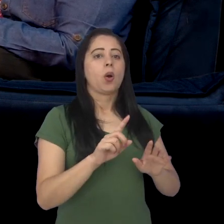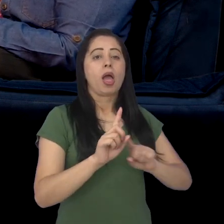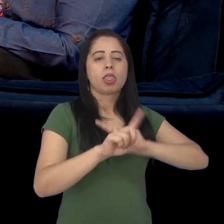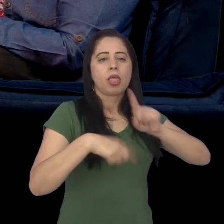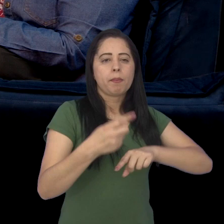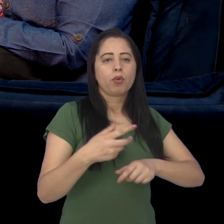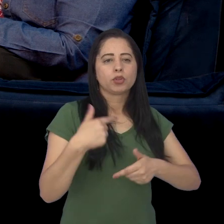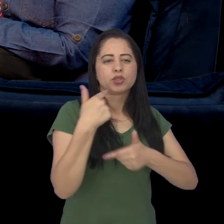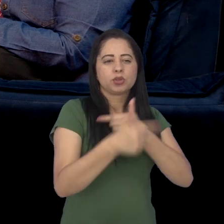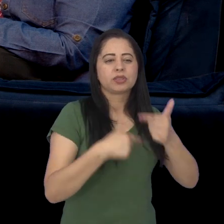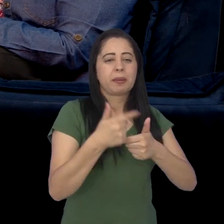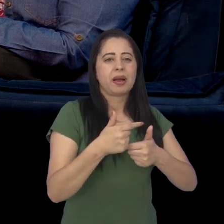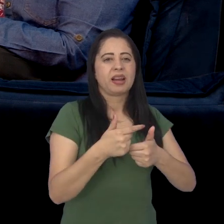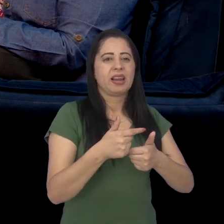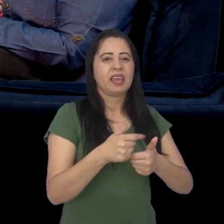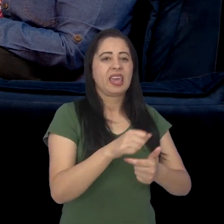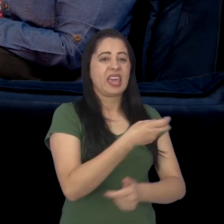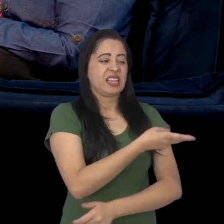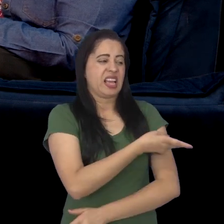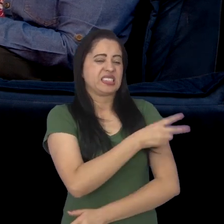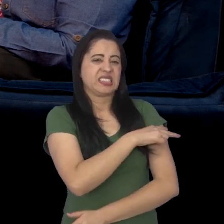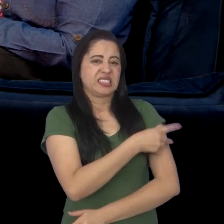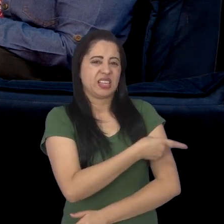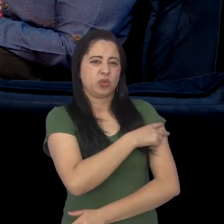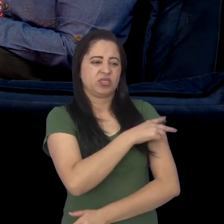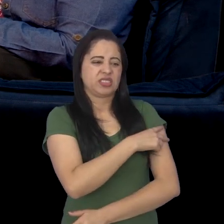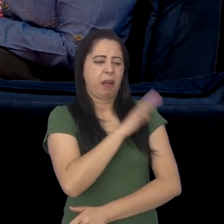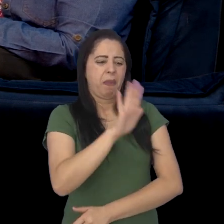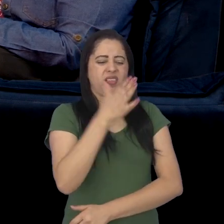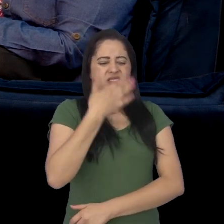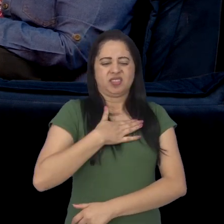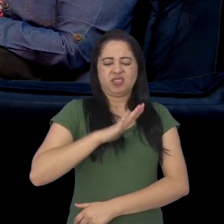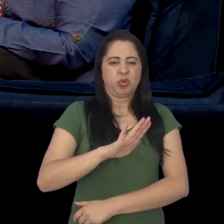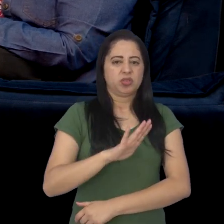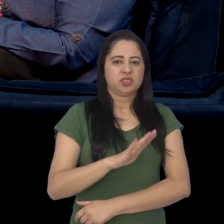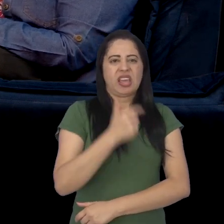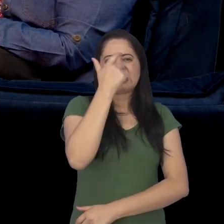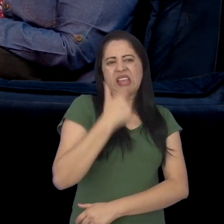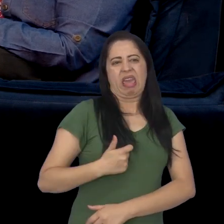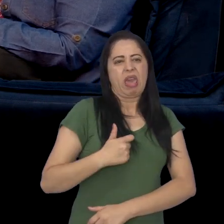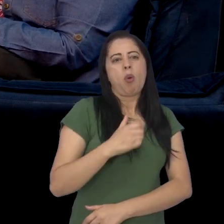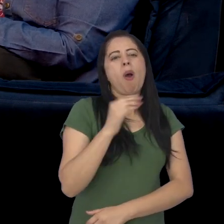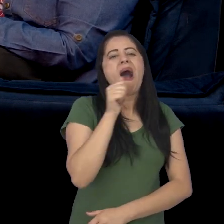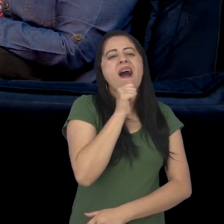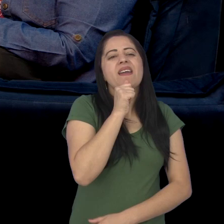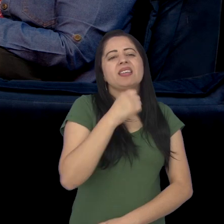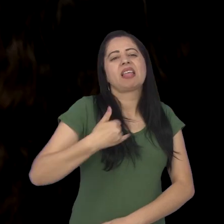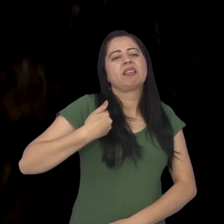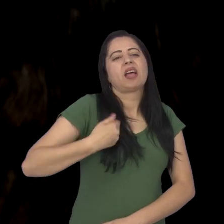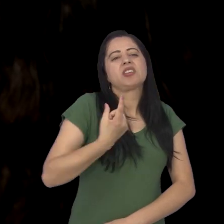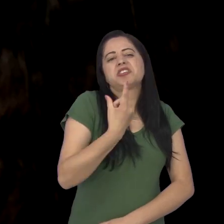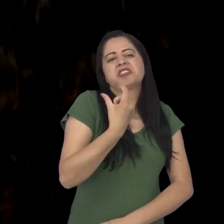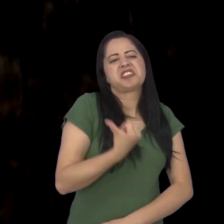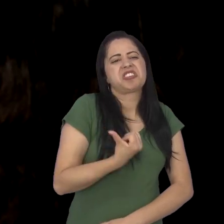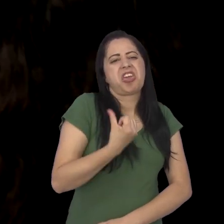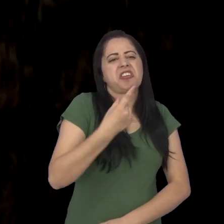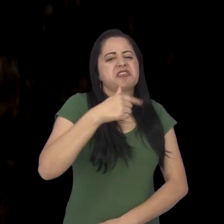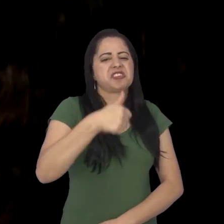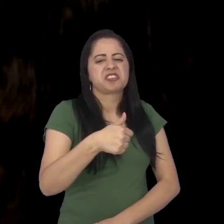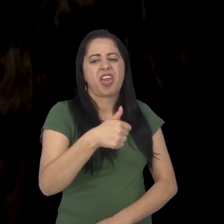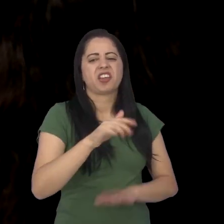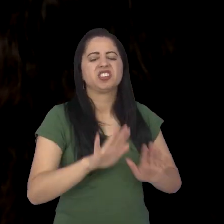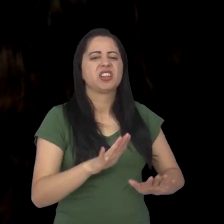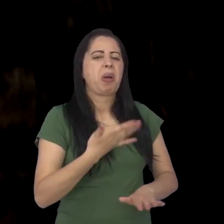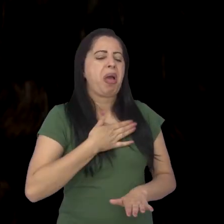eu trabalhei no Colégio Joseense por um período menor, na segunda série, e eu não gostei muito dessa